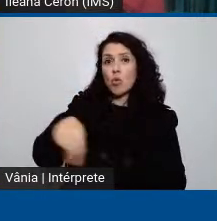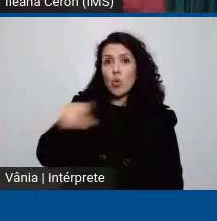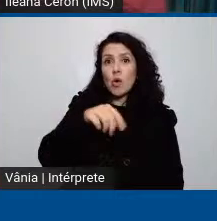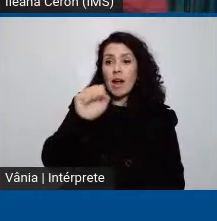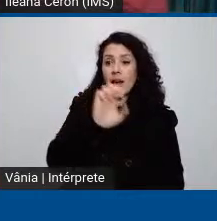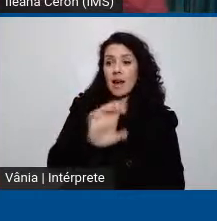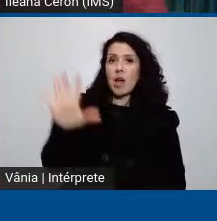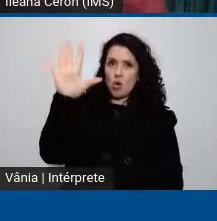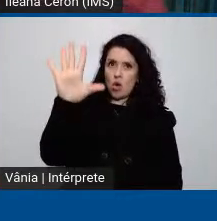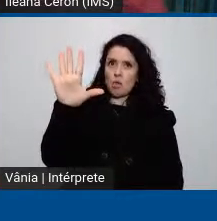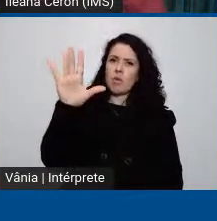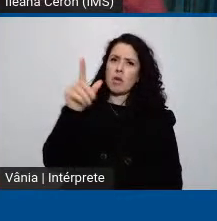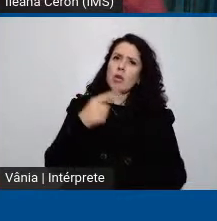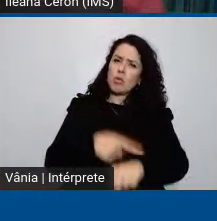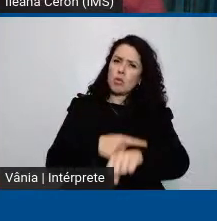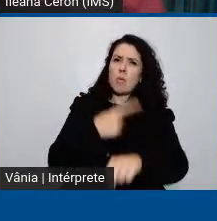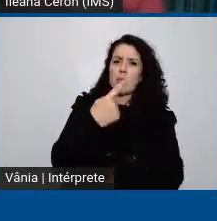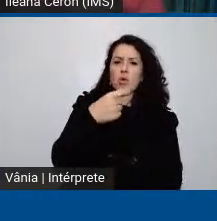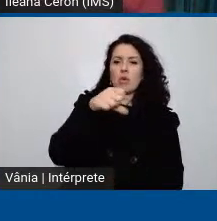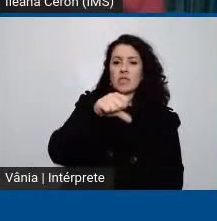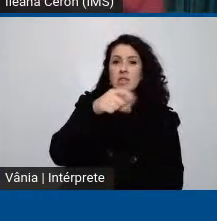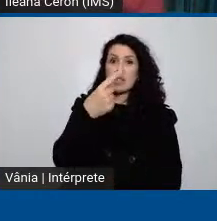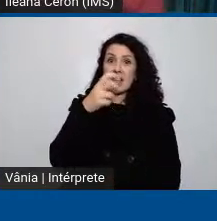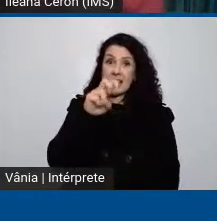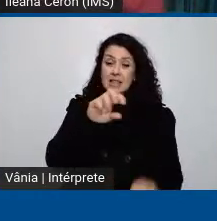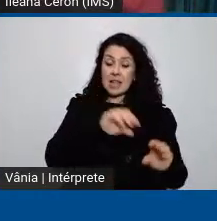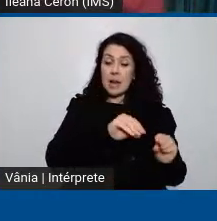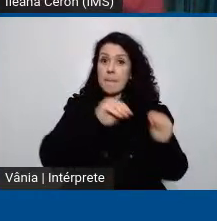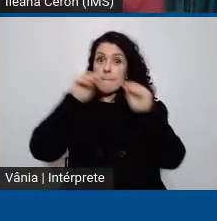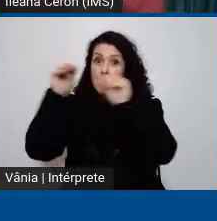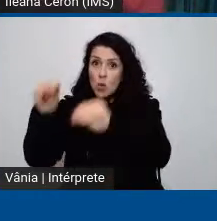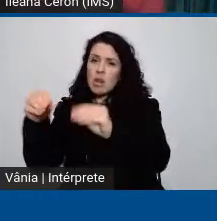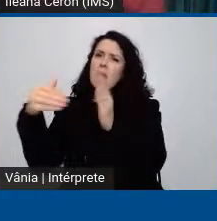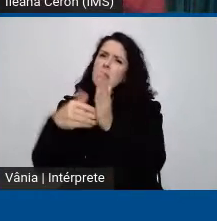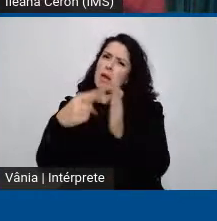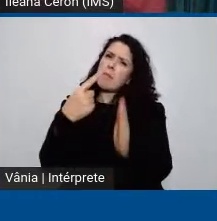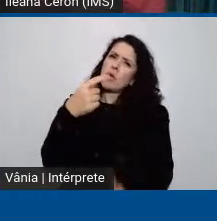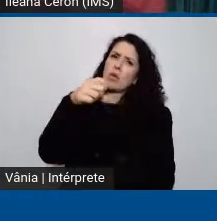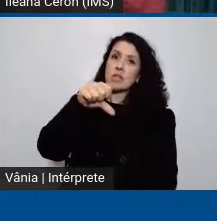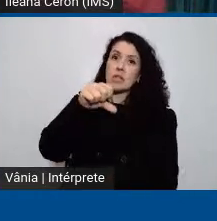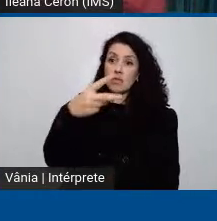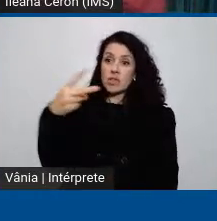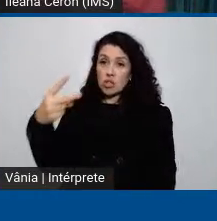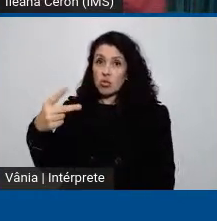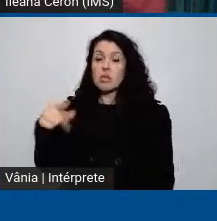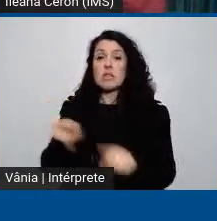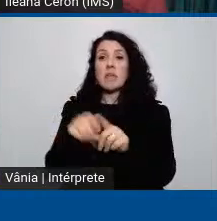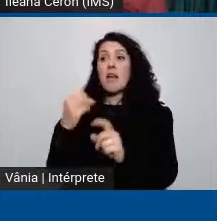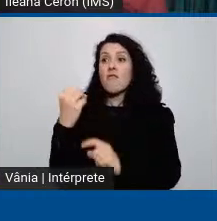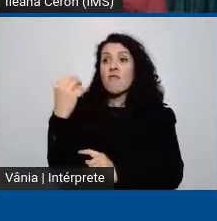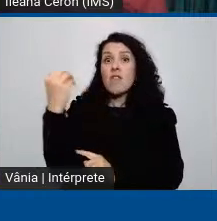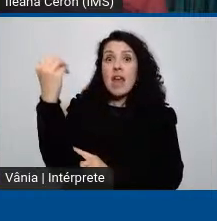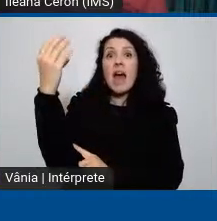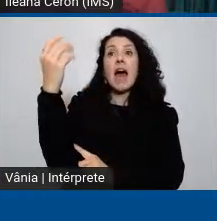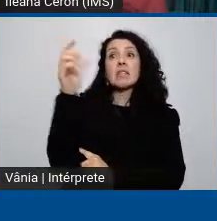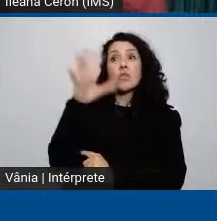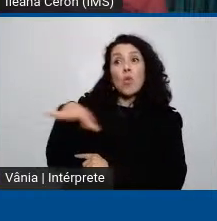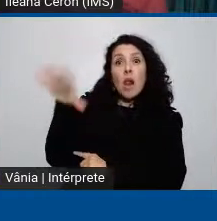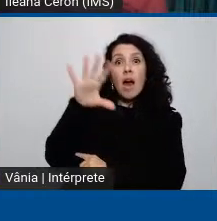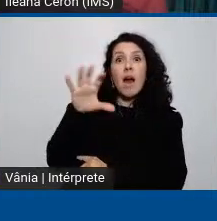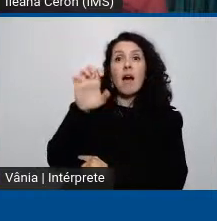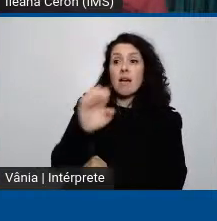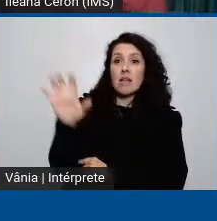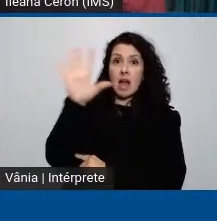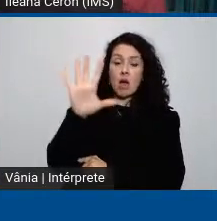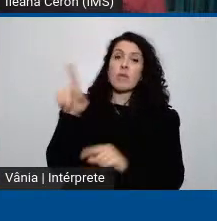muda para a Europa, né, em 1915 até 1922, das viagens que ele realizou por lá, as fotografias que ele